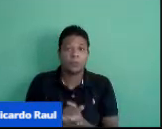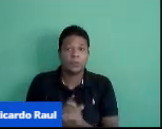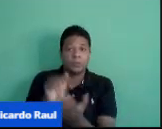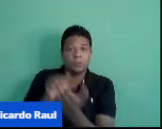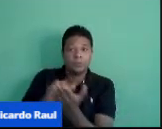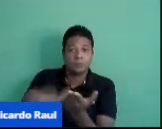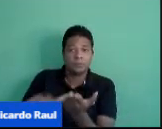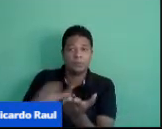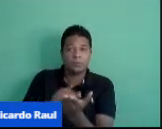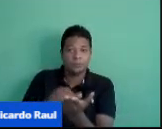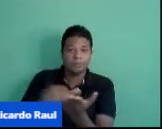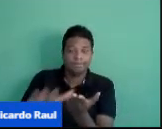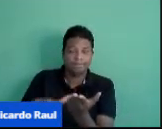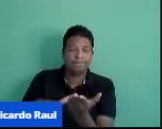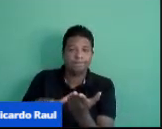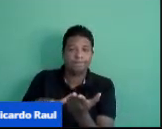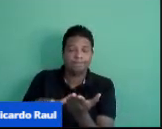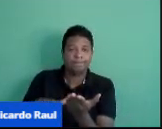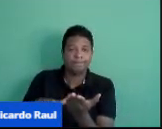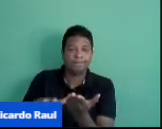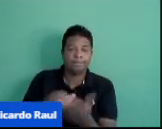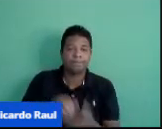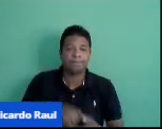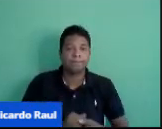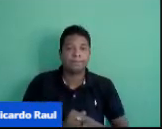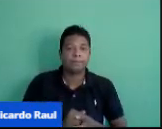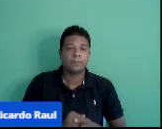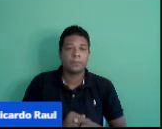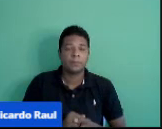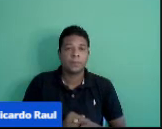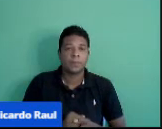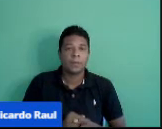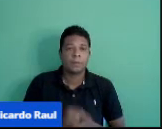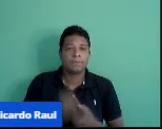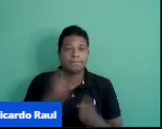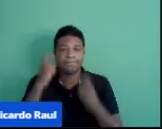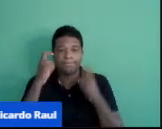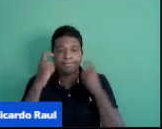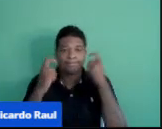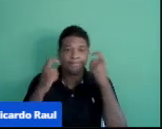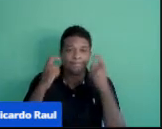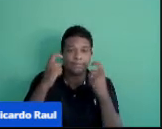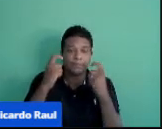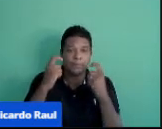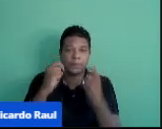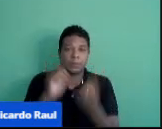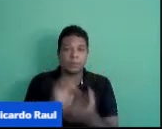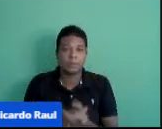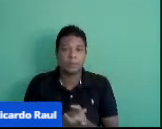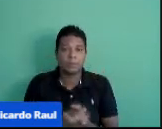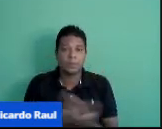Porque aí, assim, aí a gente tem preocupado mais com o online mesmo aqui, né?